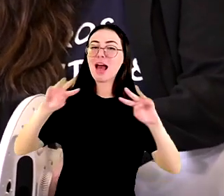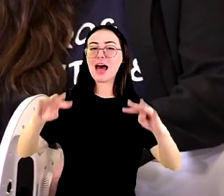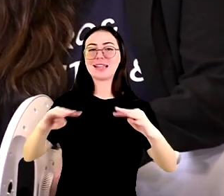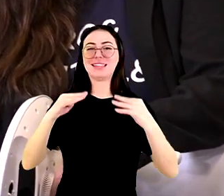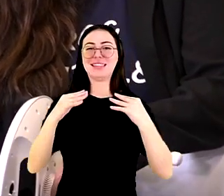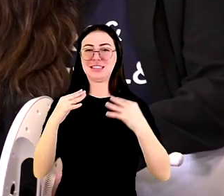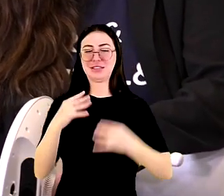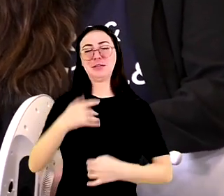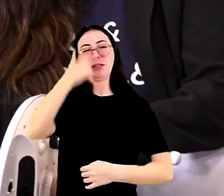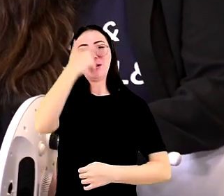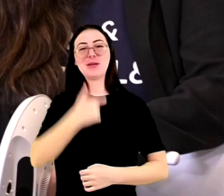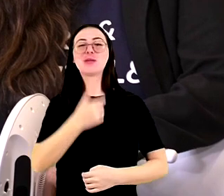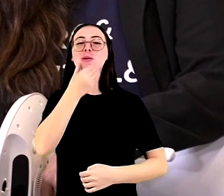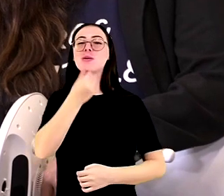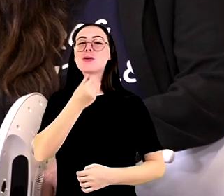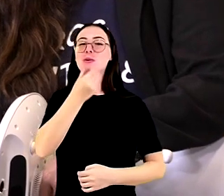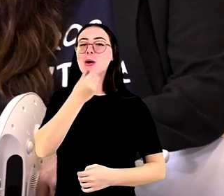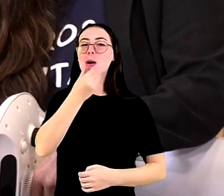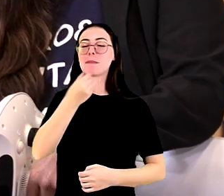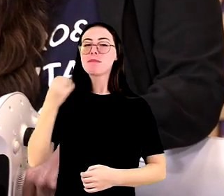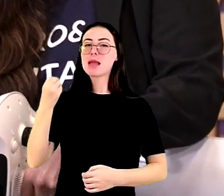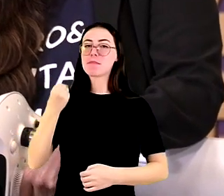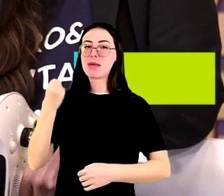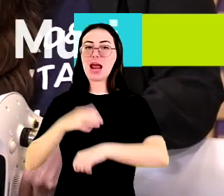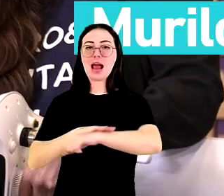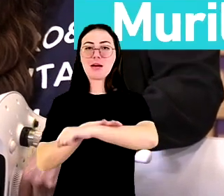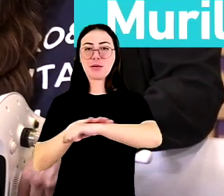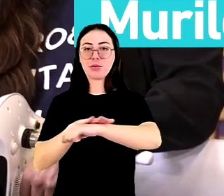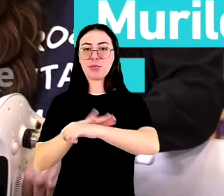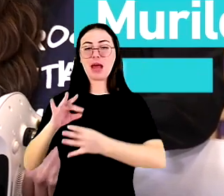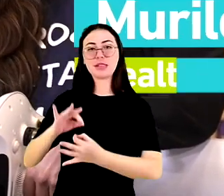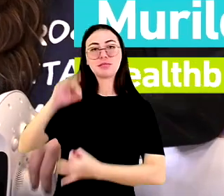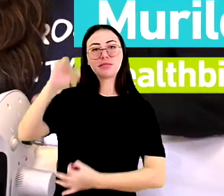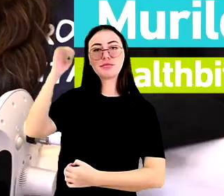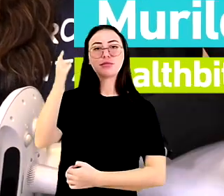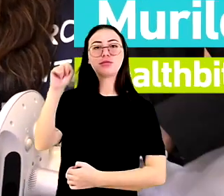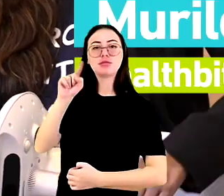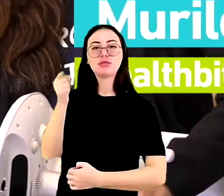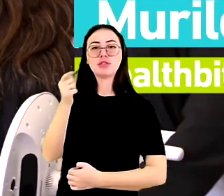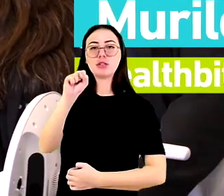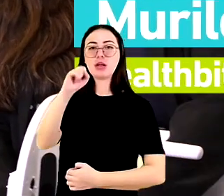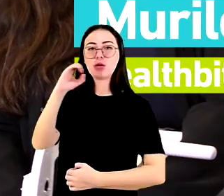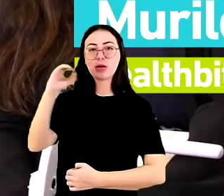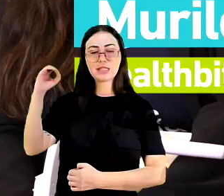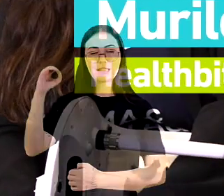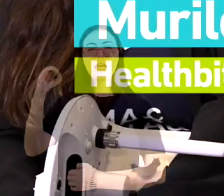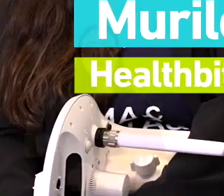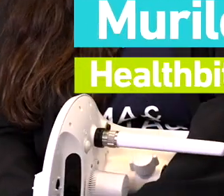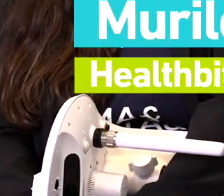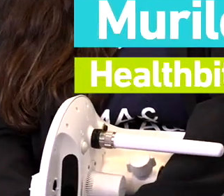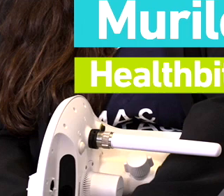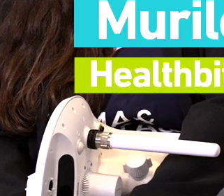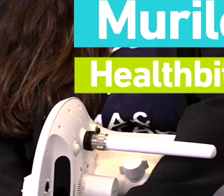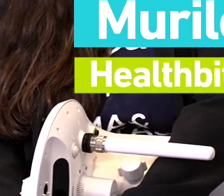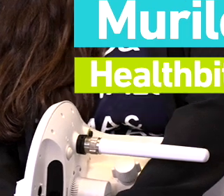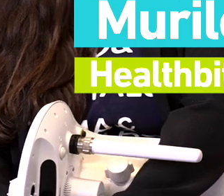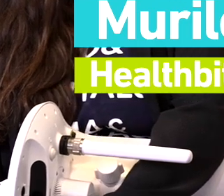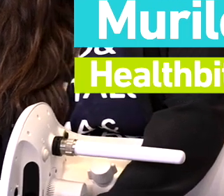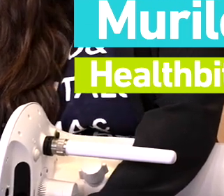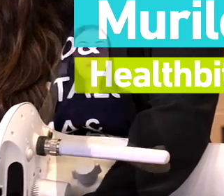branco, mais ou menos 1,80 m, mestiço de japoneses e europeus, estou com uma camiseta